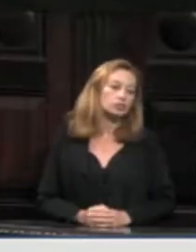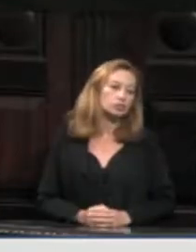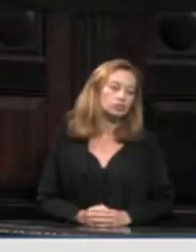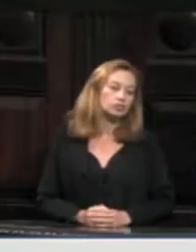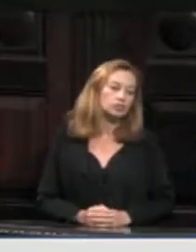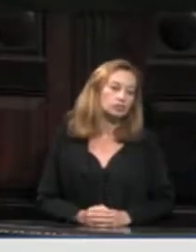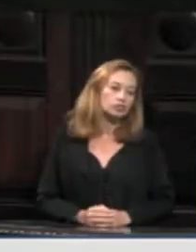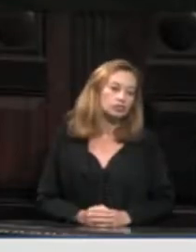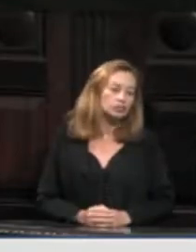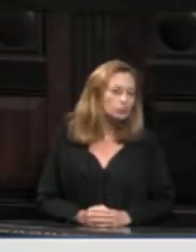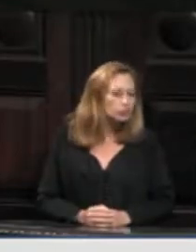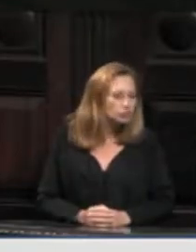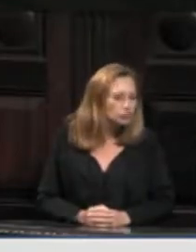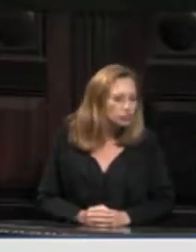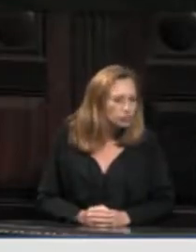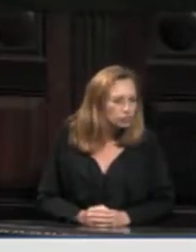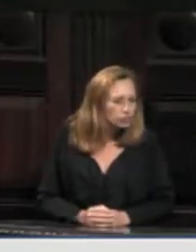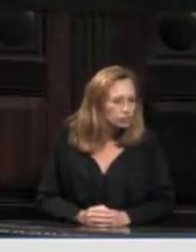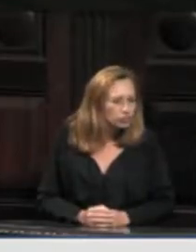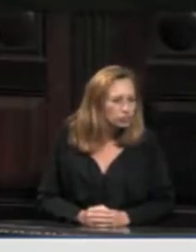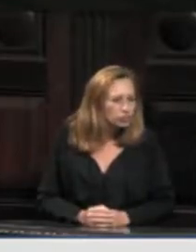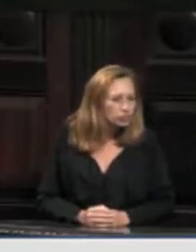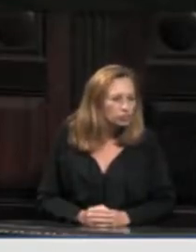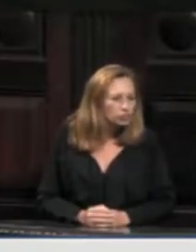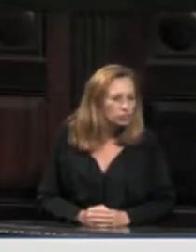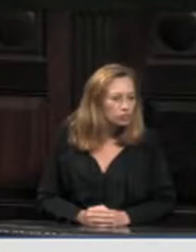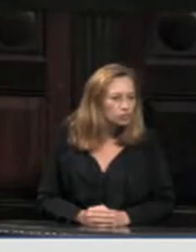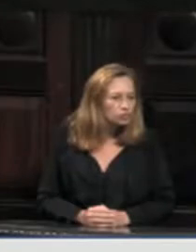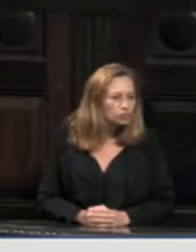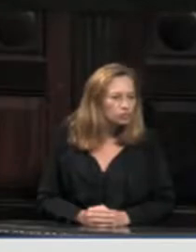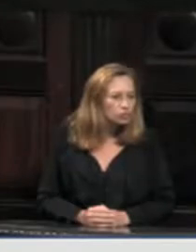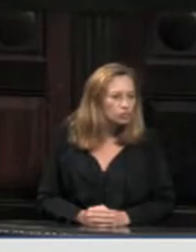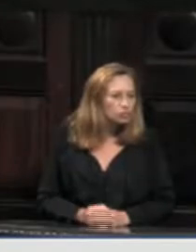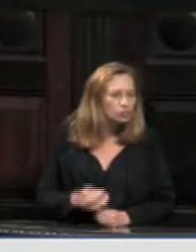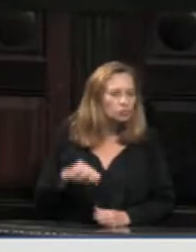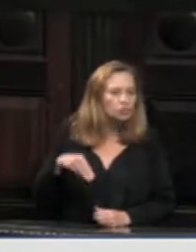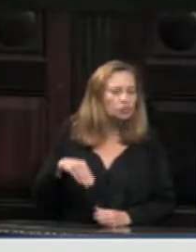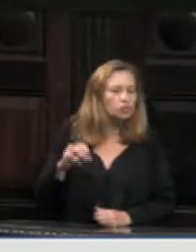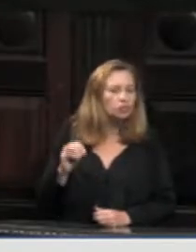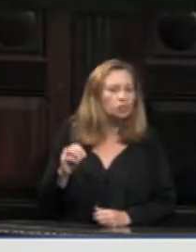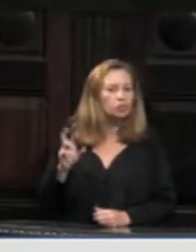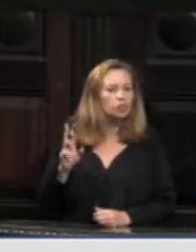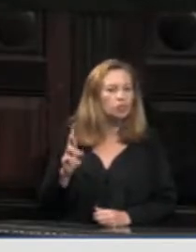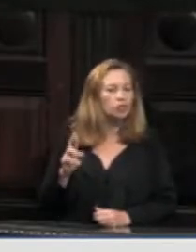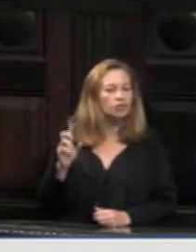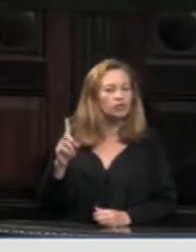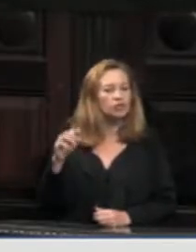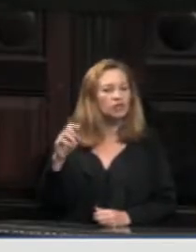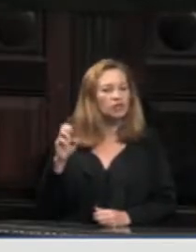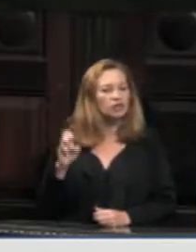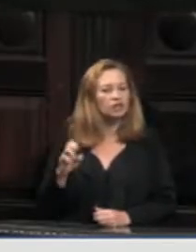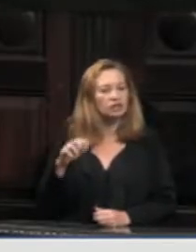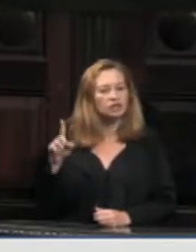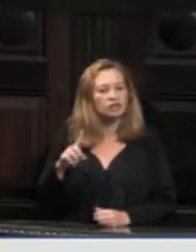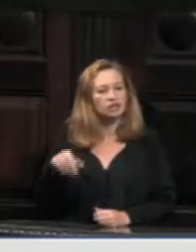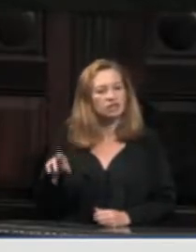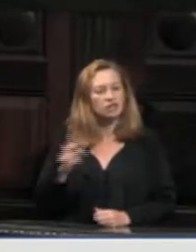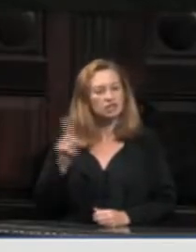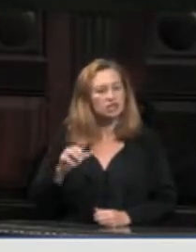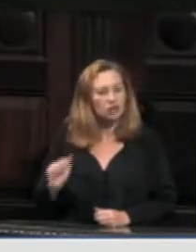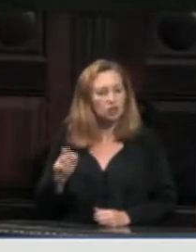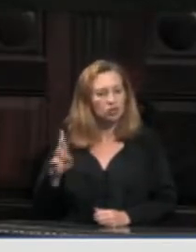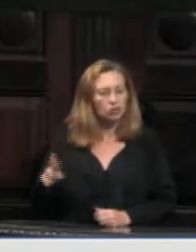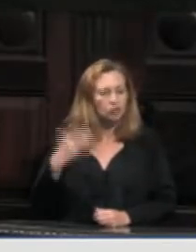modernização do fundo. E o relator deu para aprovação dos 2 períodos. Porque o